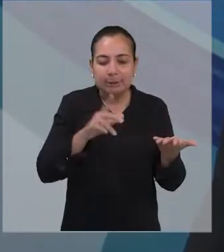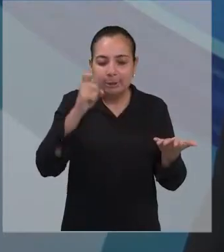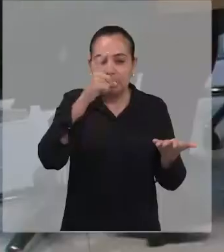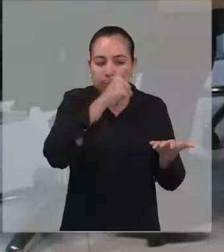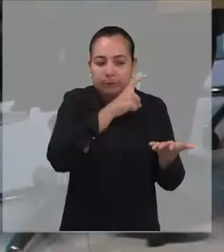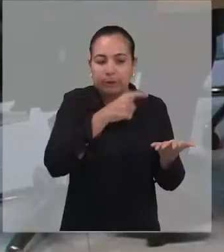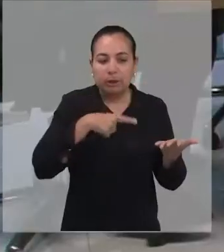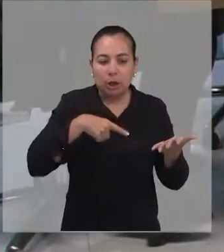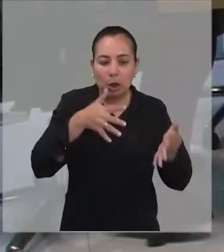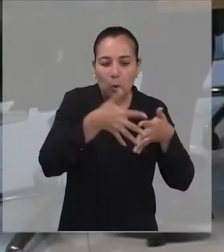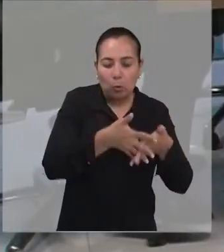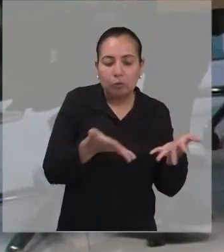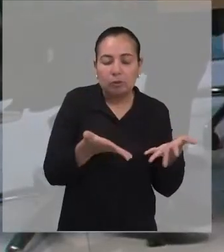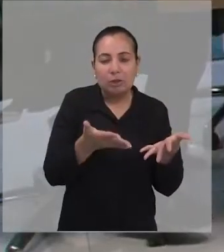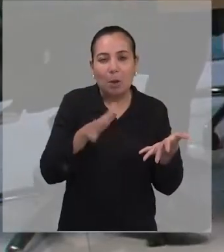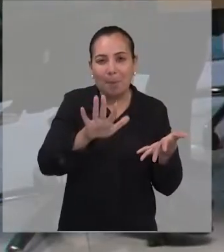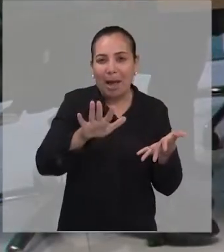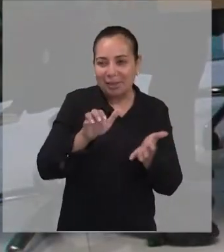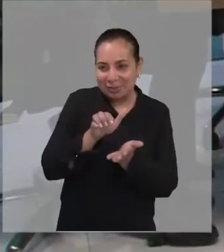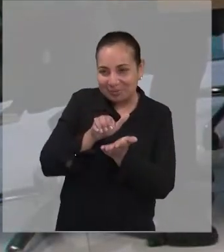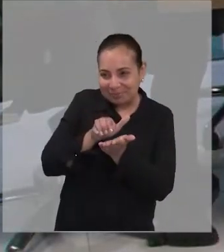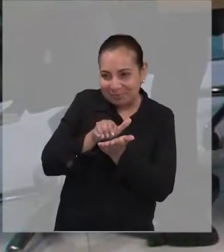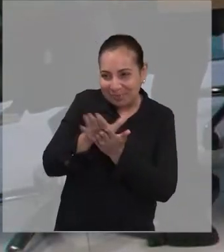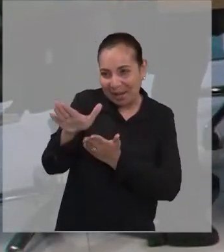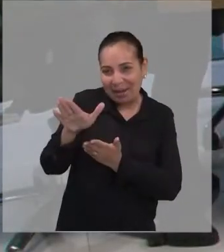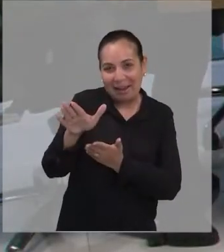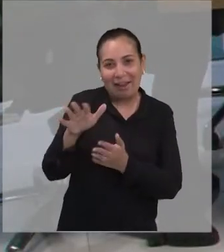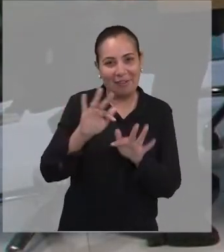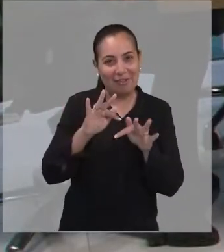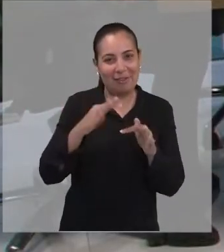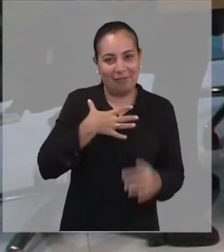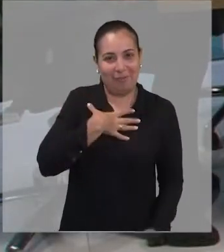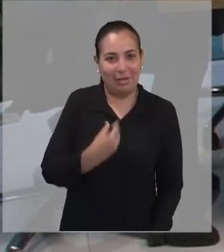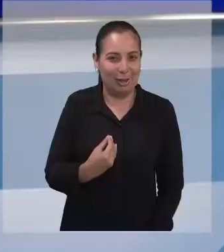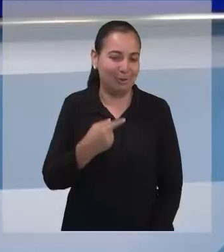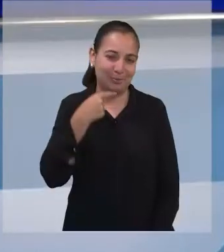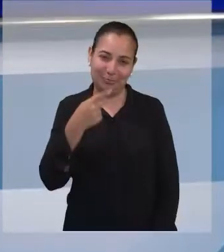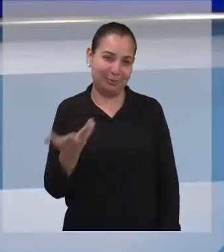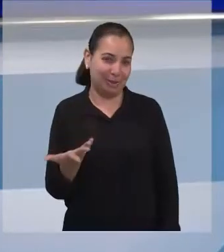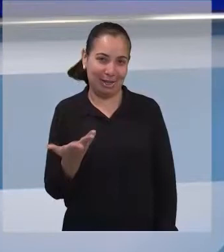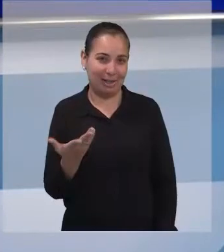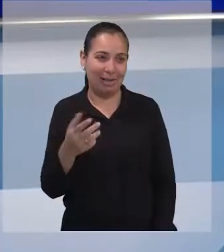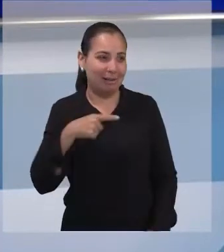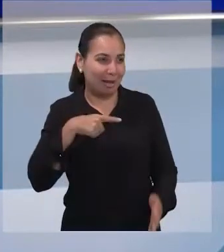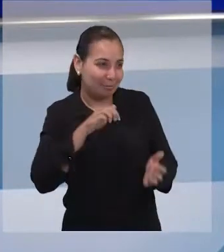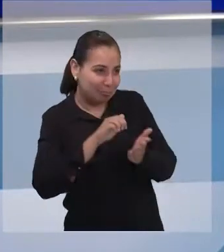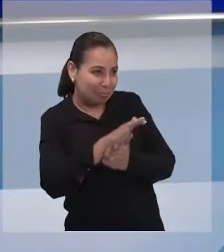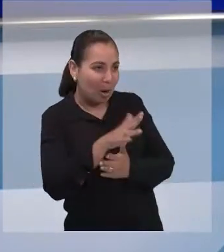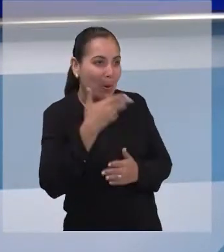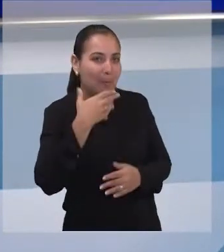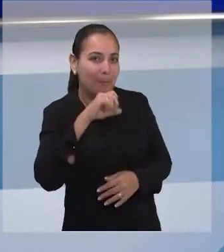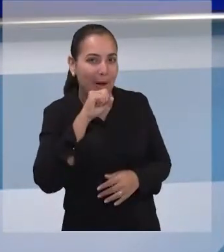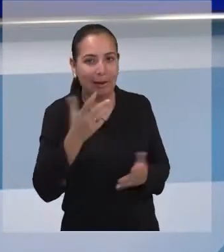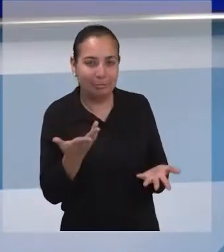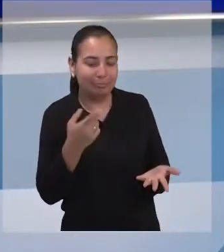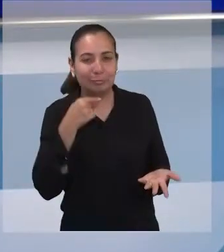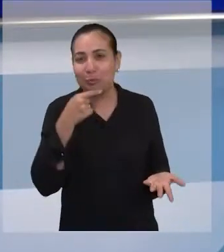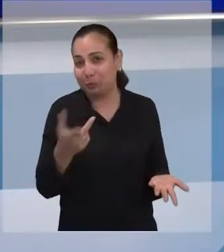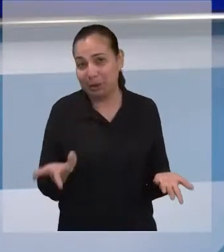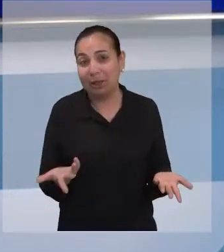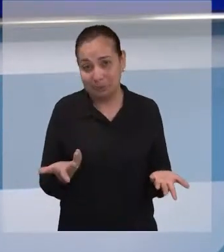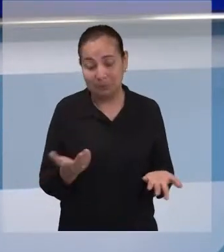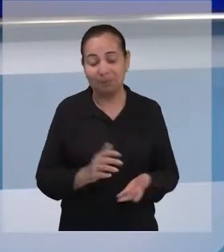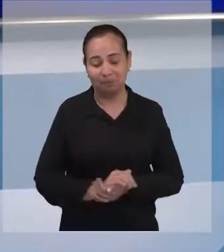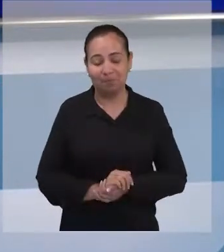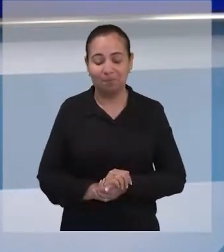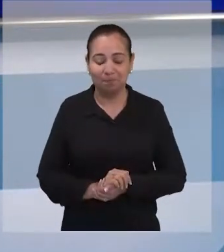Verdade. Ninguém se desonera da responsabilidade de pai. Né? Bom, com essas colocações, finalizamos